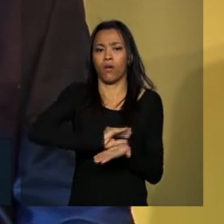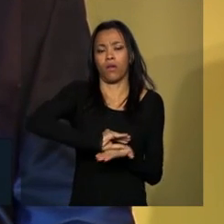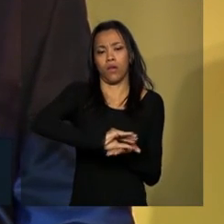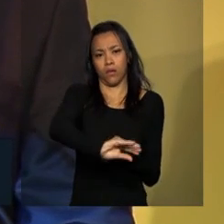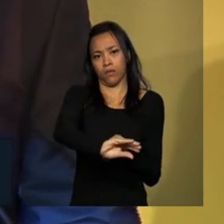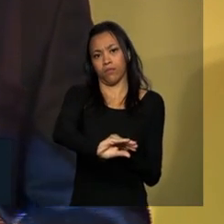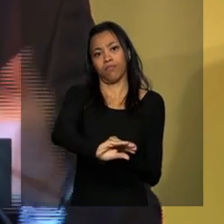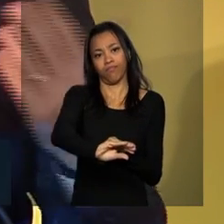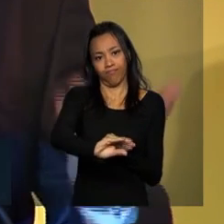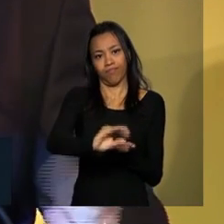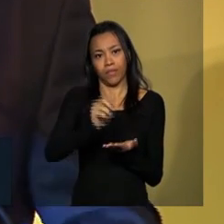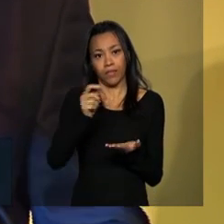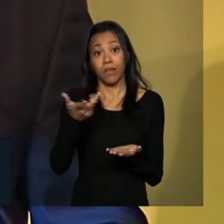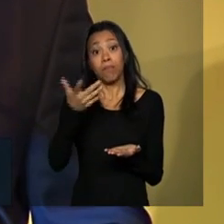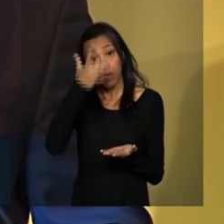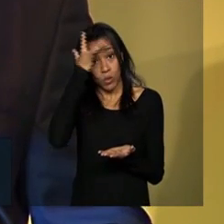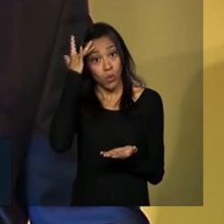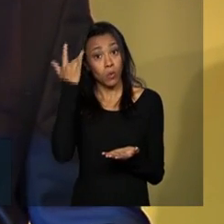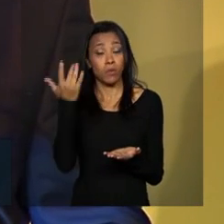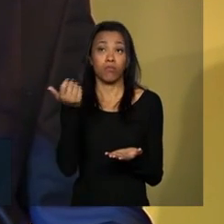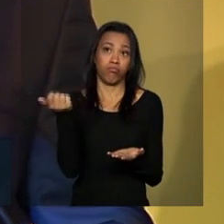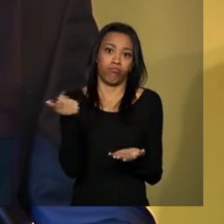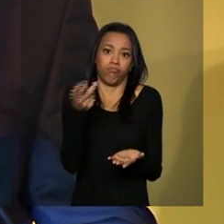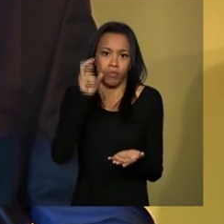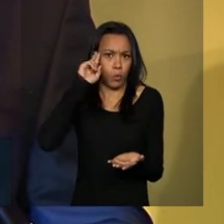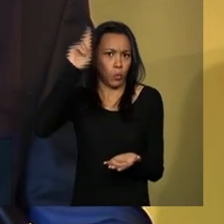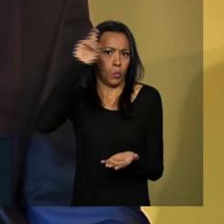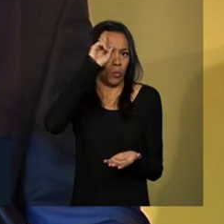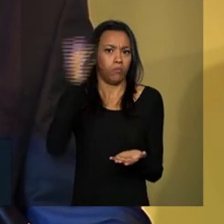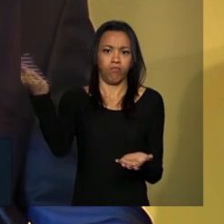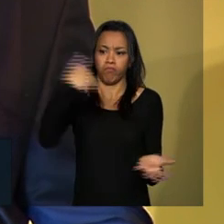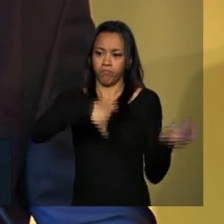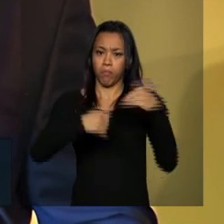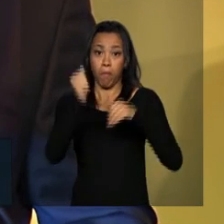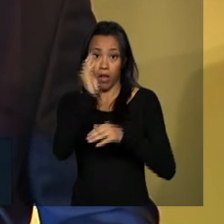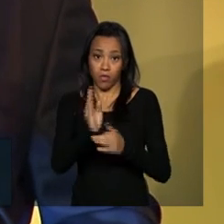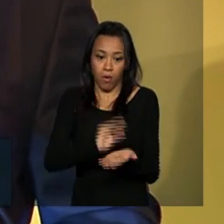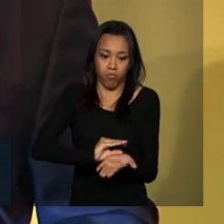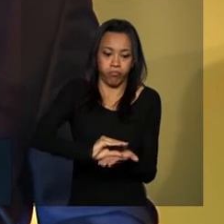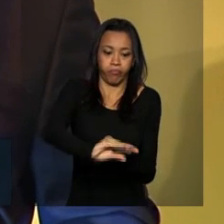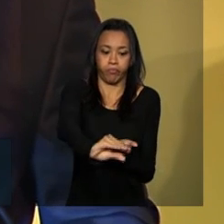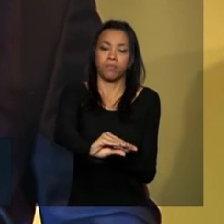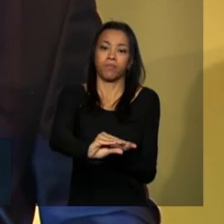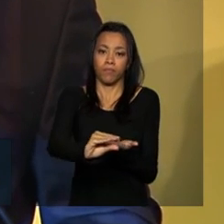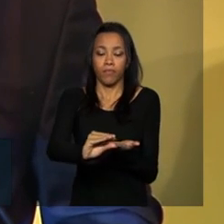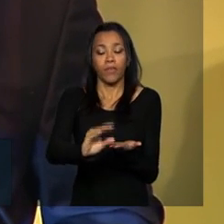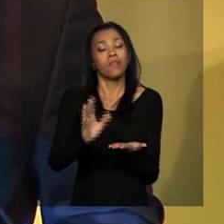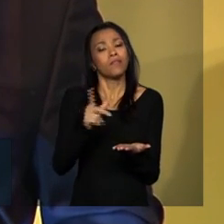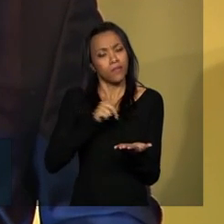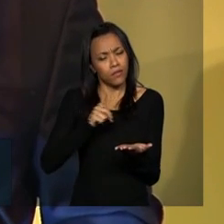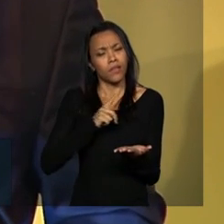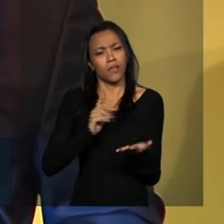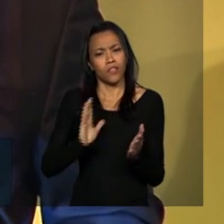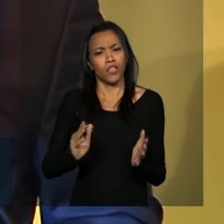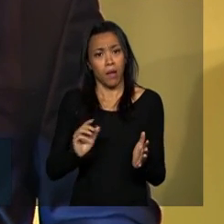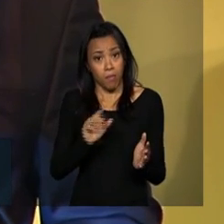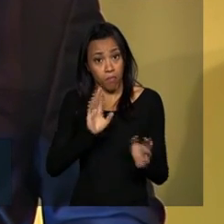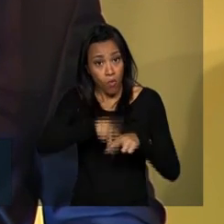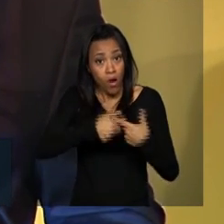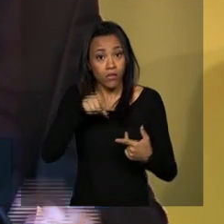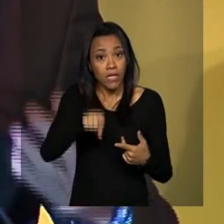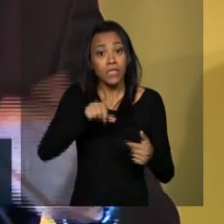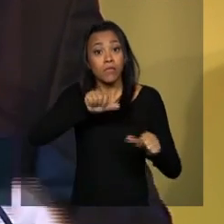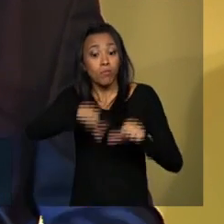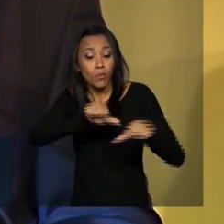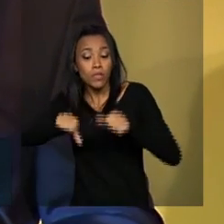e para empreendedores. E, tipicamente, há uma recuperação após essas mudanças. Além